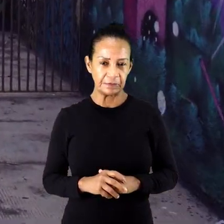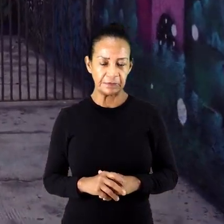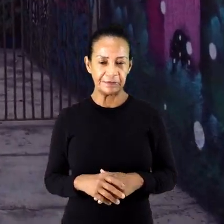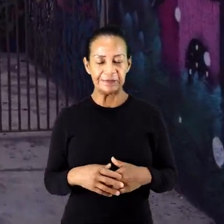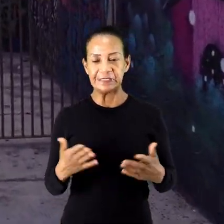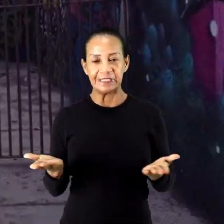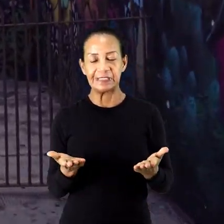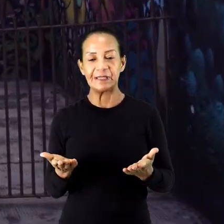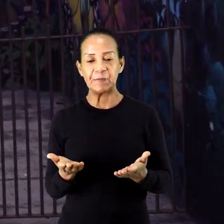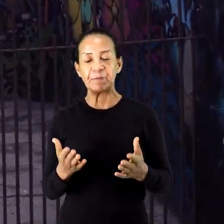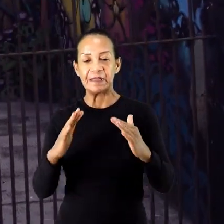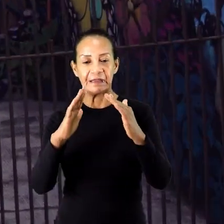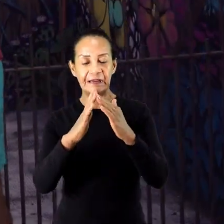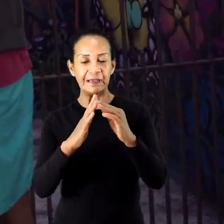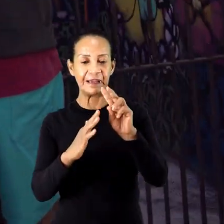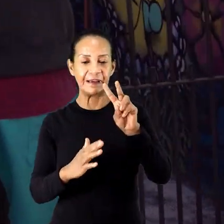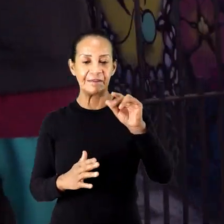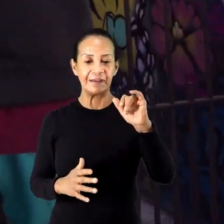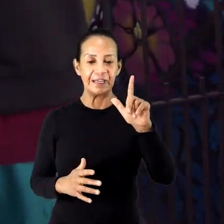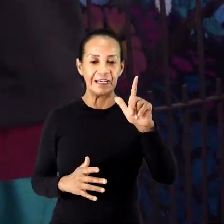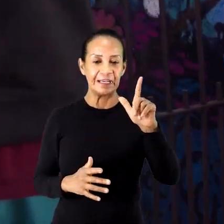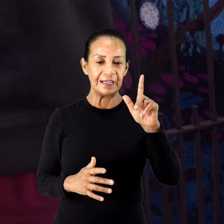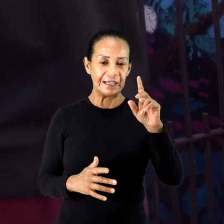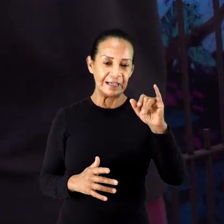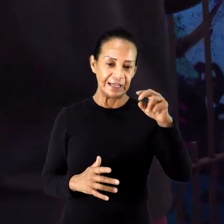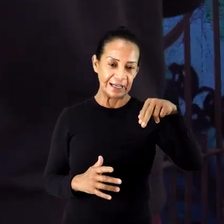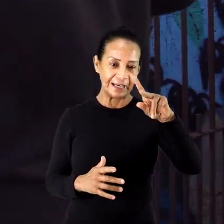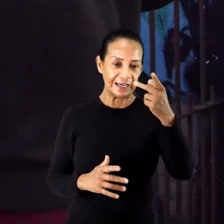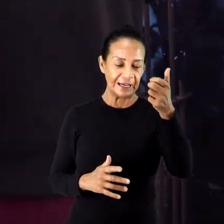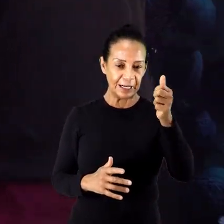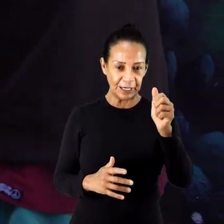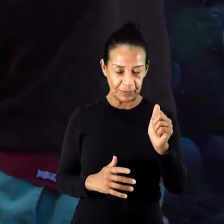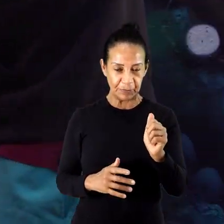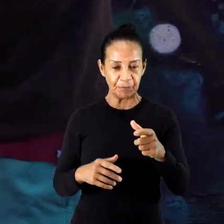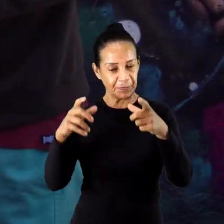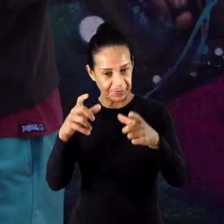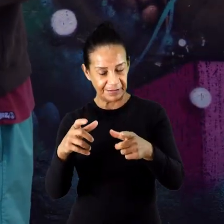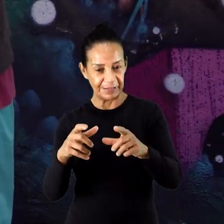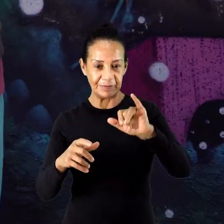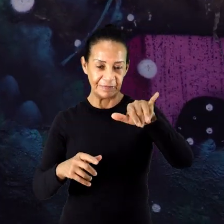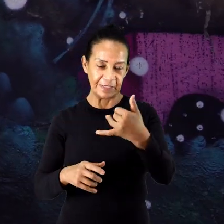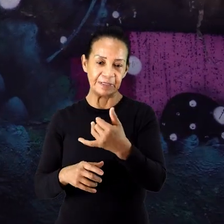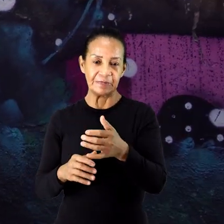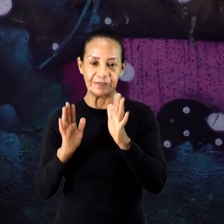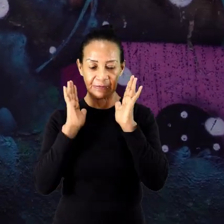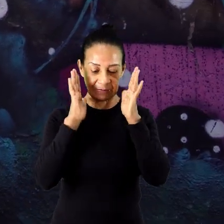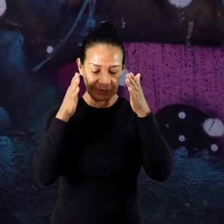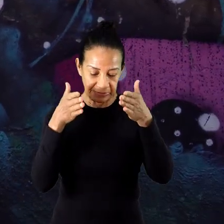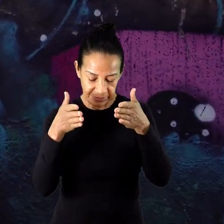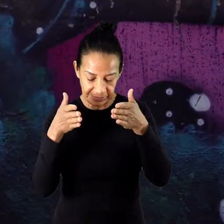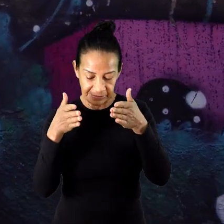Da correria? A gente está aqui no ateliê da Vilinha, um lugar onde a gente usa para se concentrar,